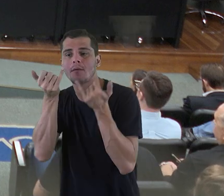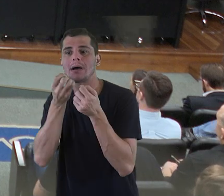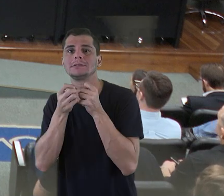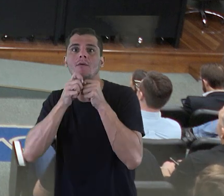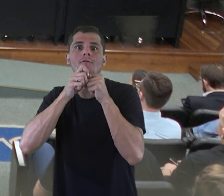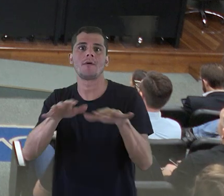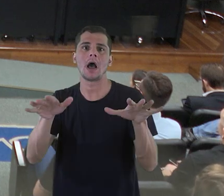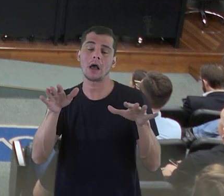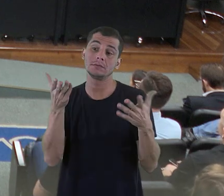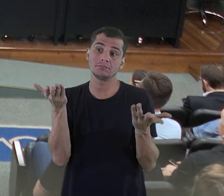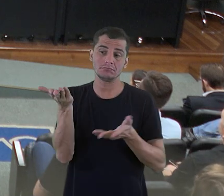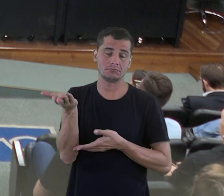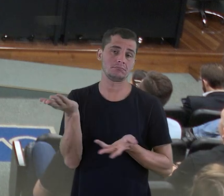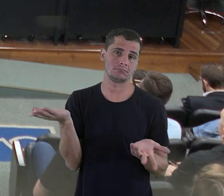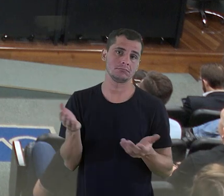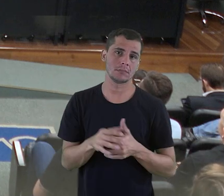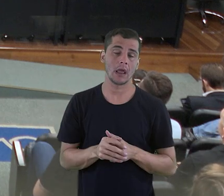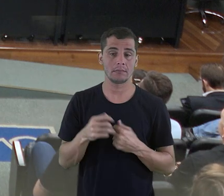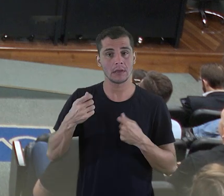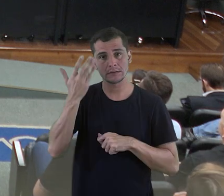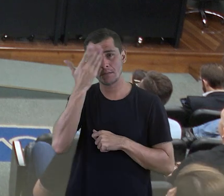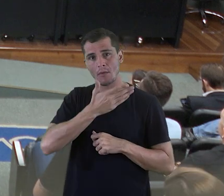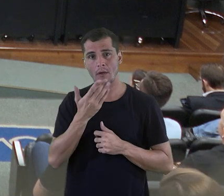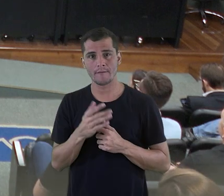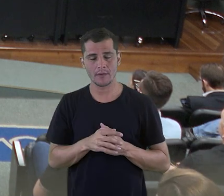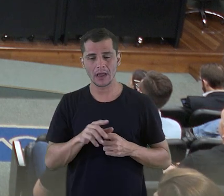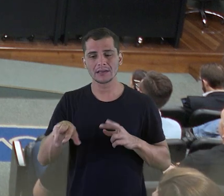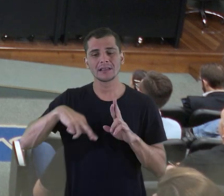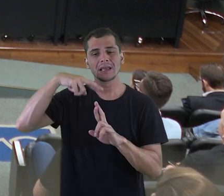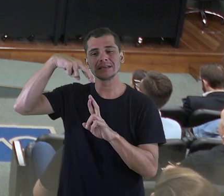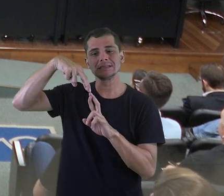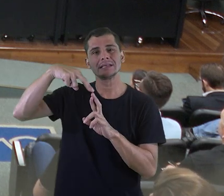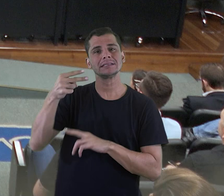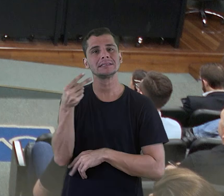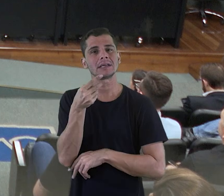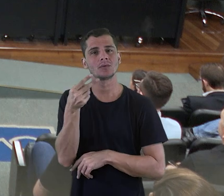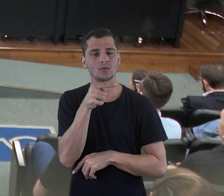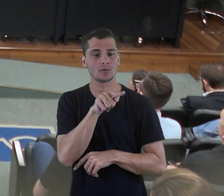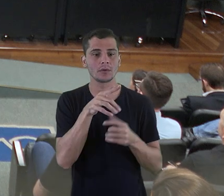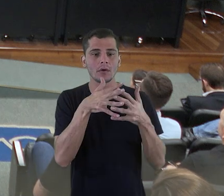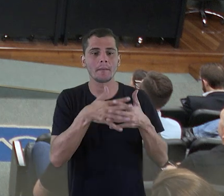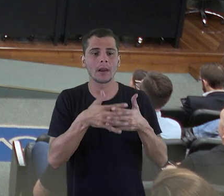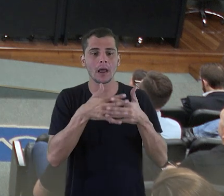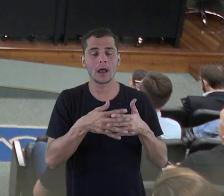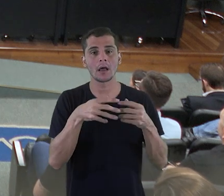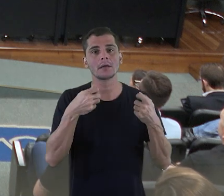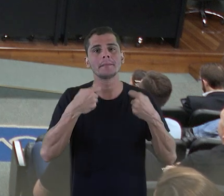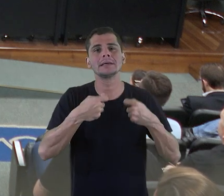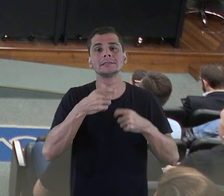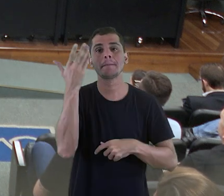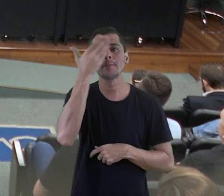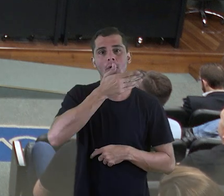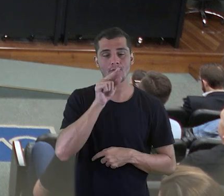eu tenha realizado o tratamento não houve violação à legislação de proteção de dados